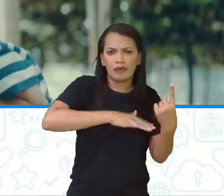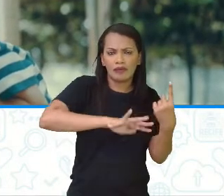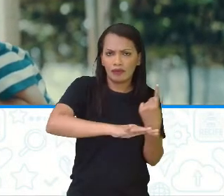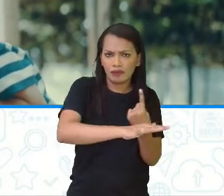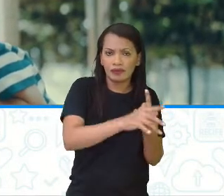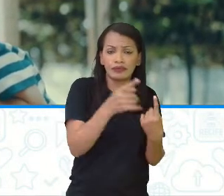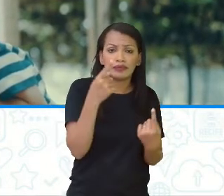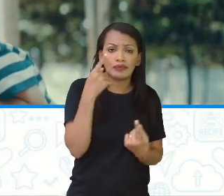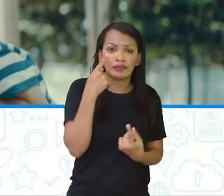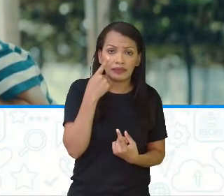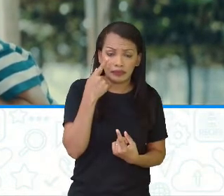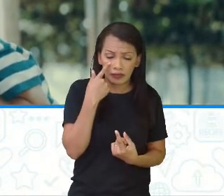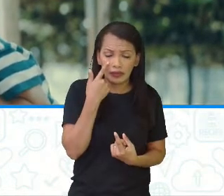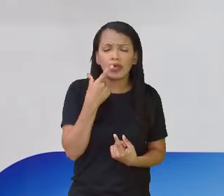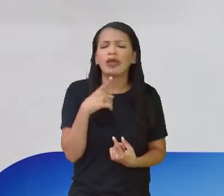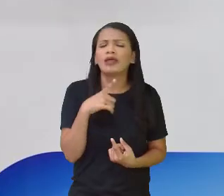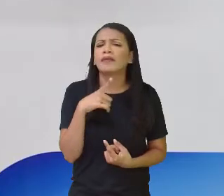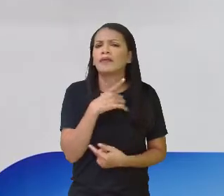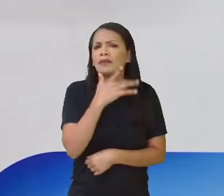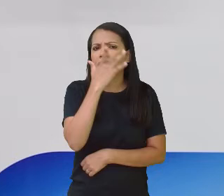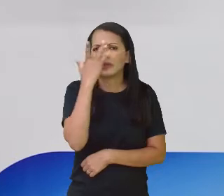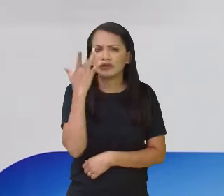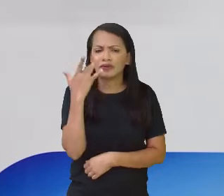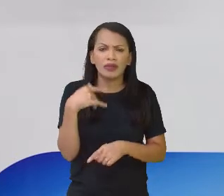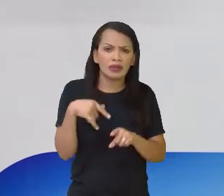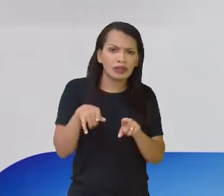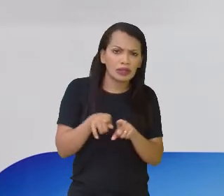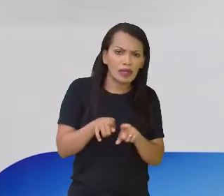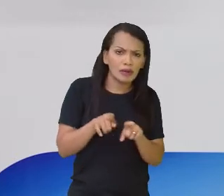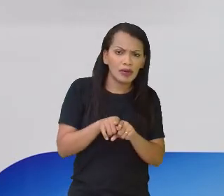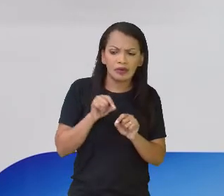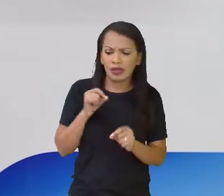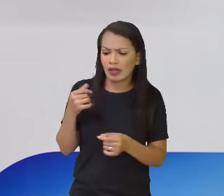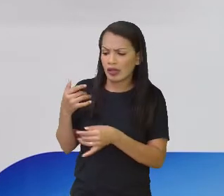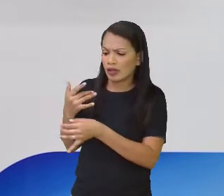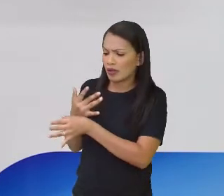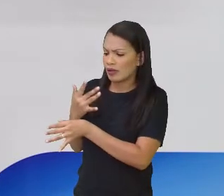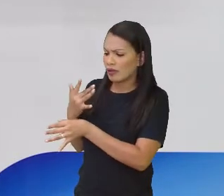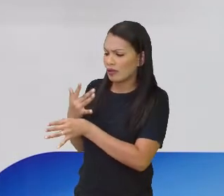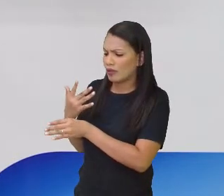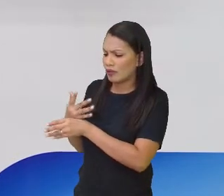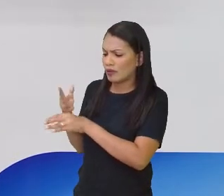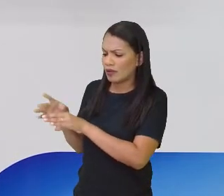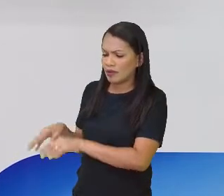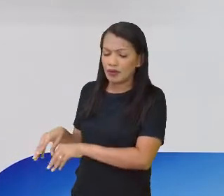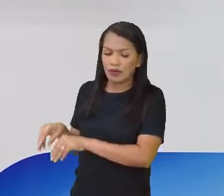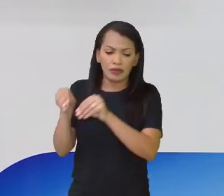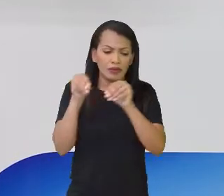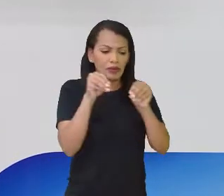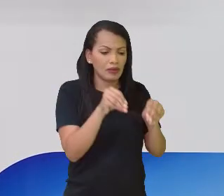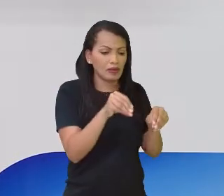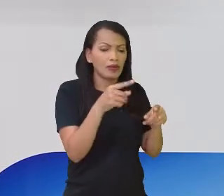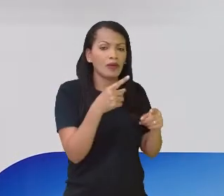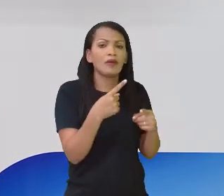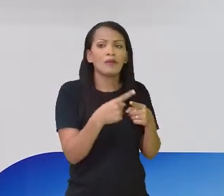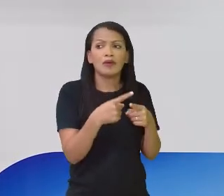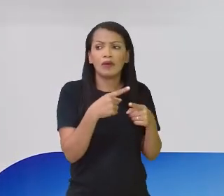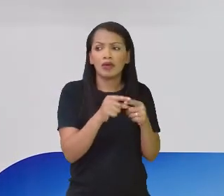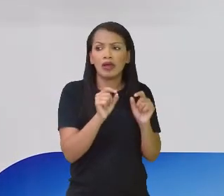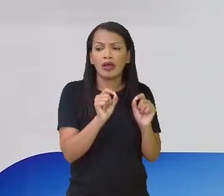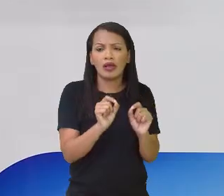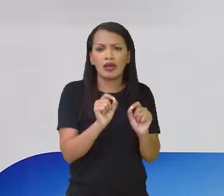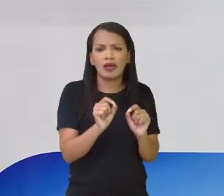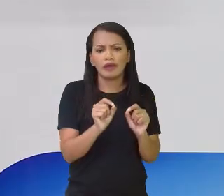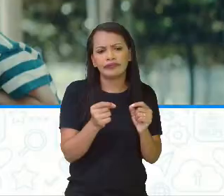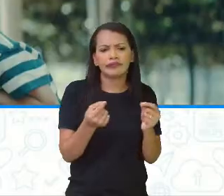Conservação ambiental. E muita gente também sai da cidade para ir para o campo, também por conta do ecoturismo. É